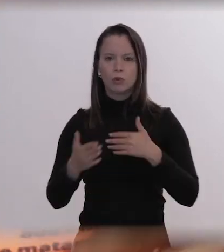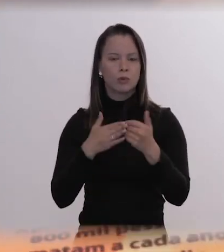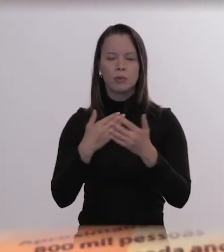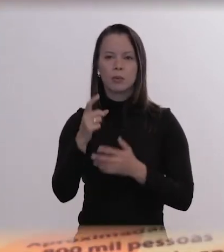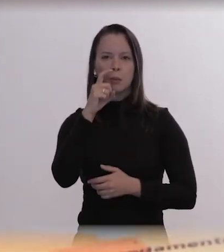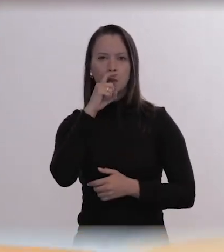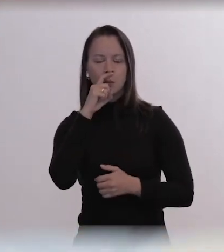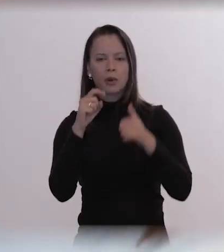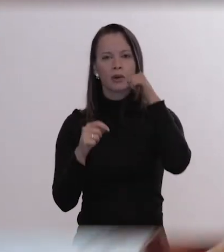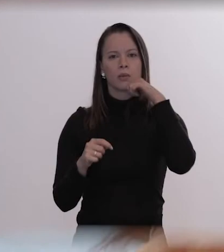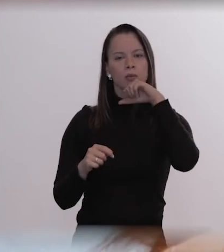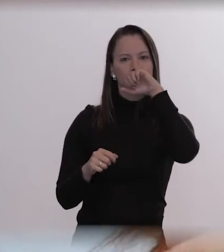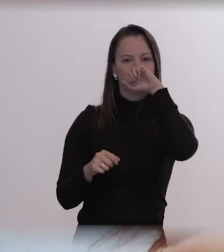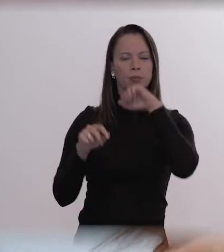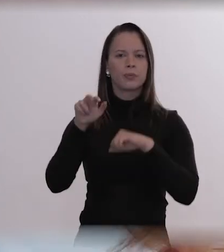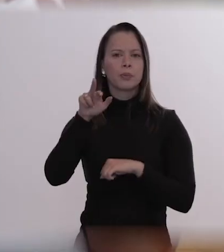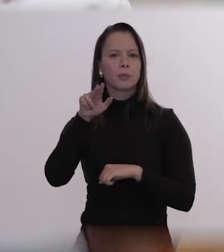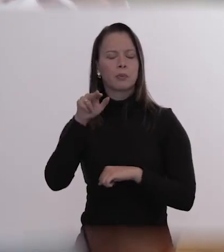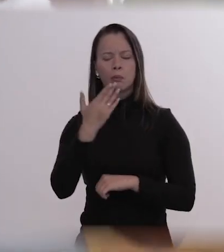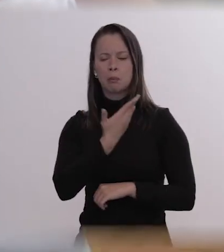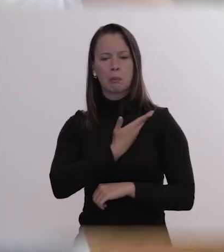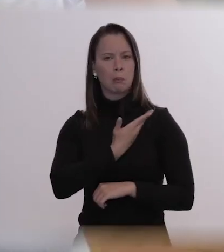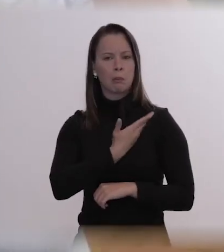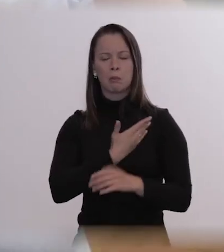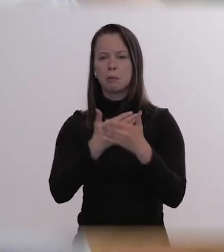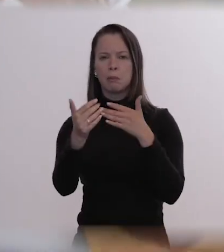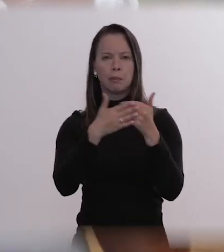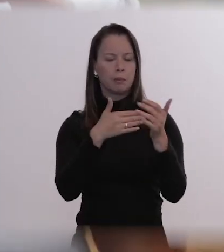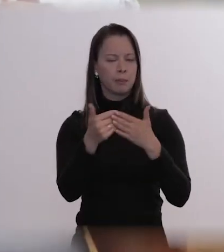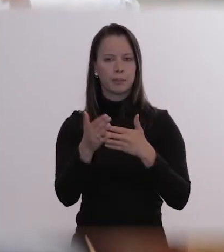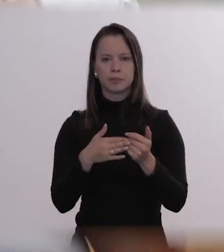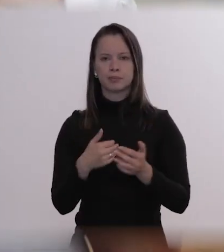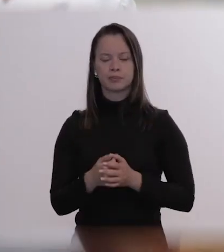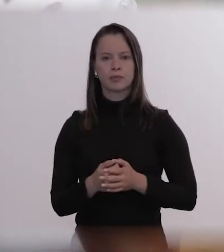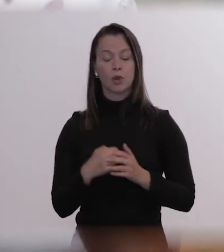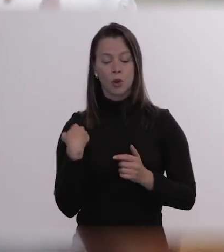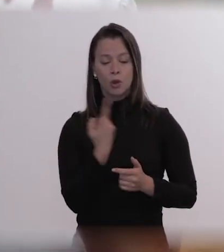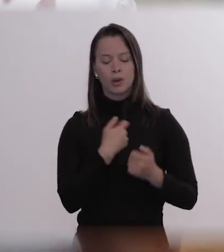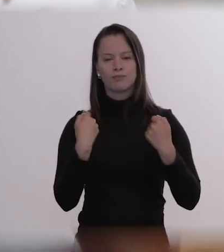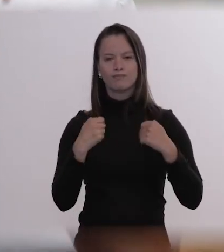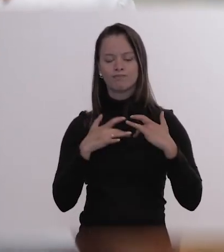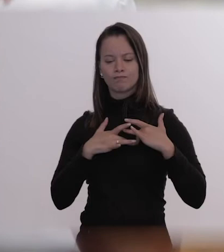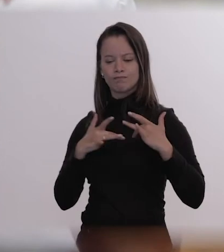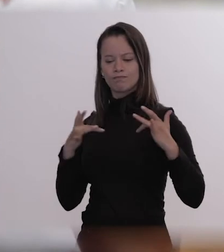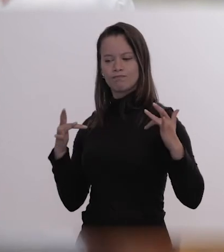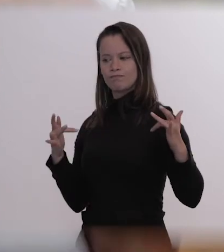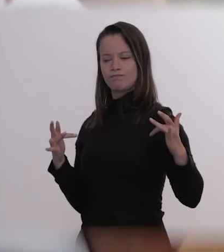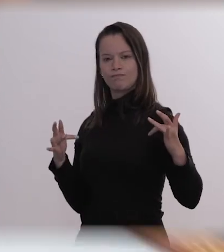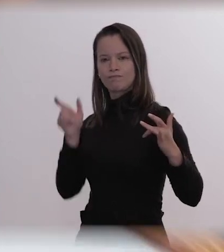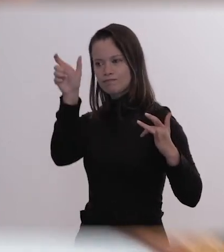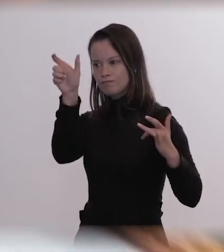de mãe, irmão, amigos, de se doar a essa